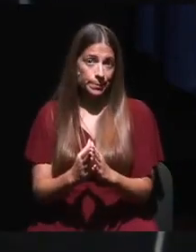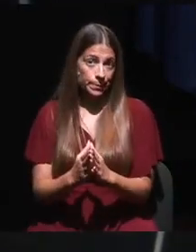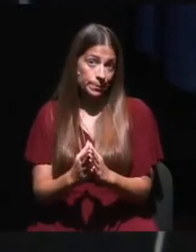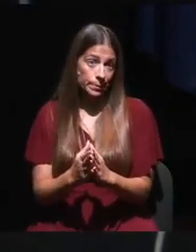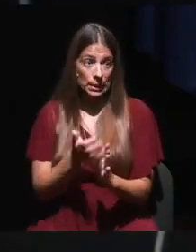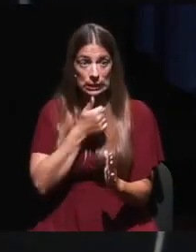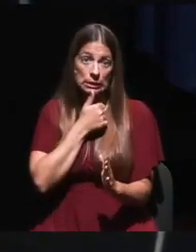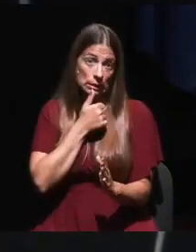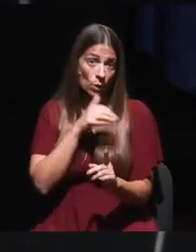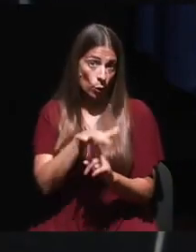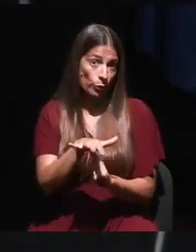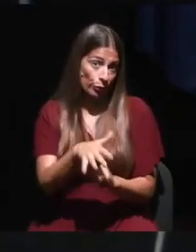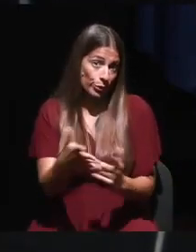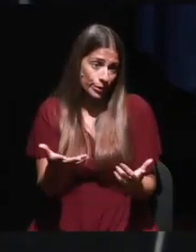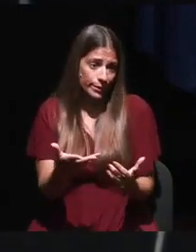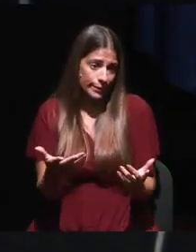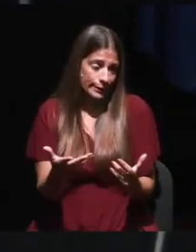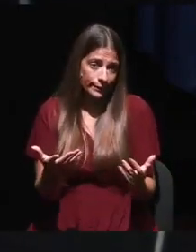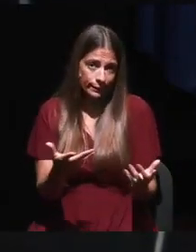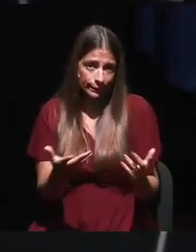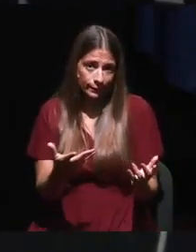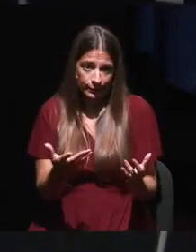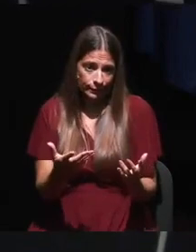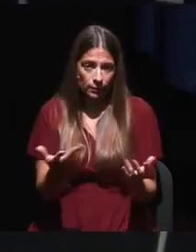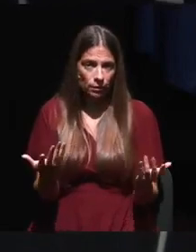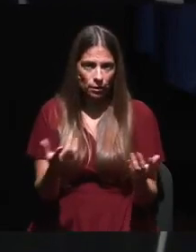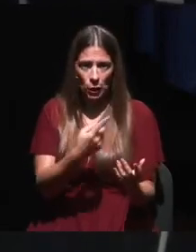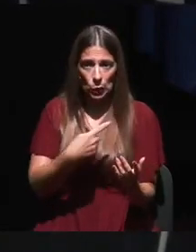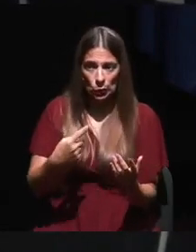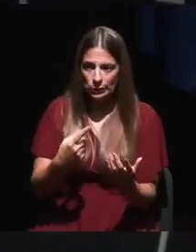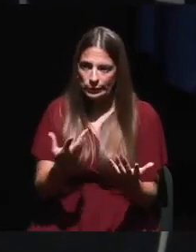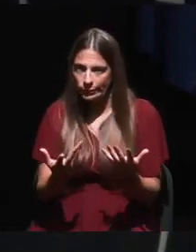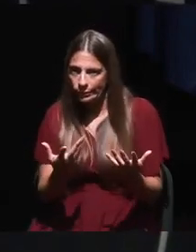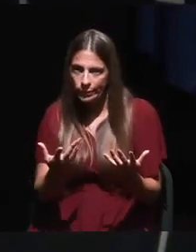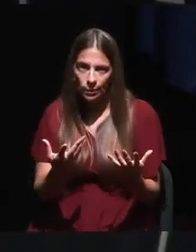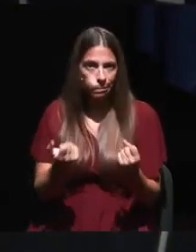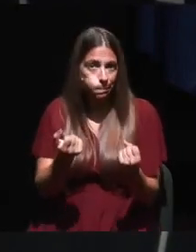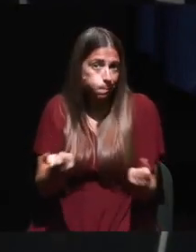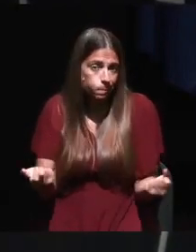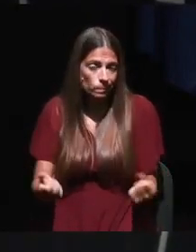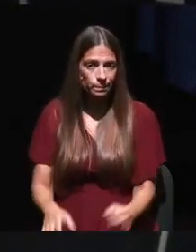a decisão e a tomada de posição. Não temos grande margem.